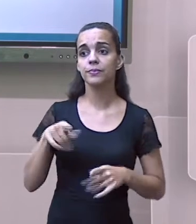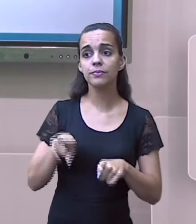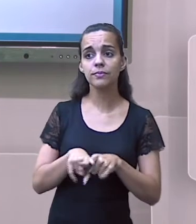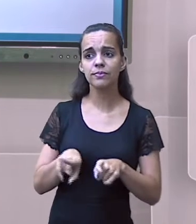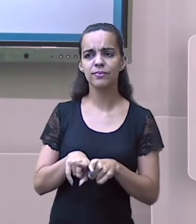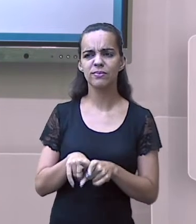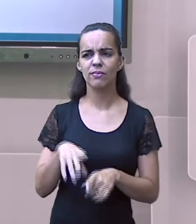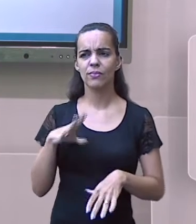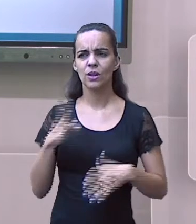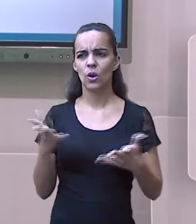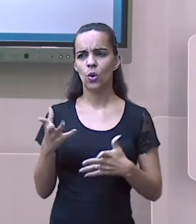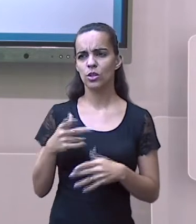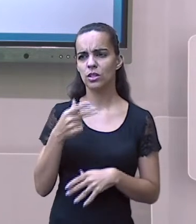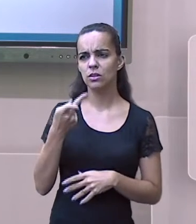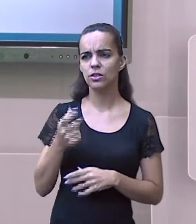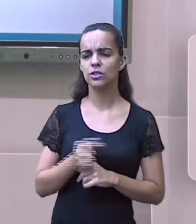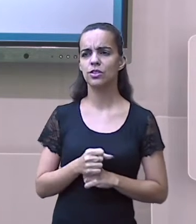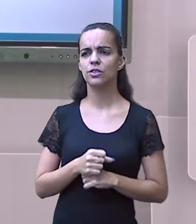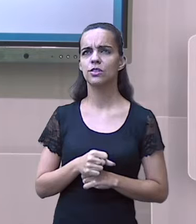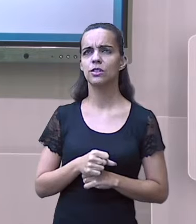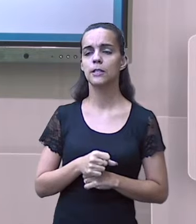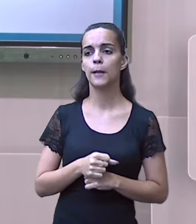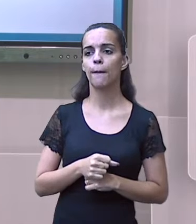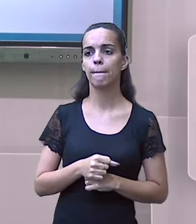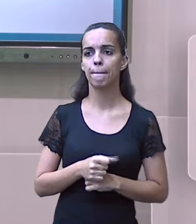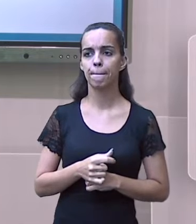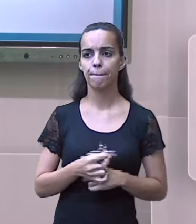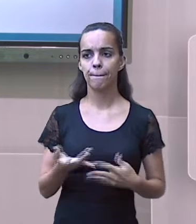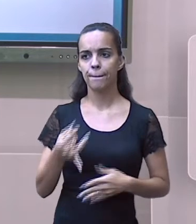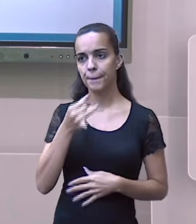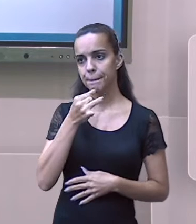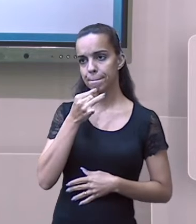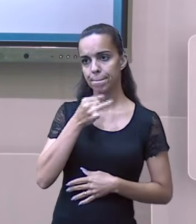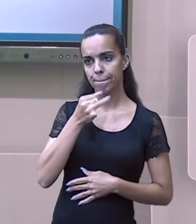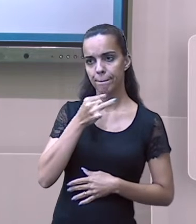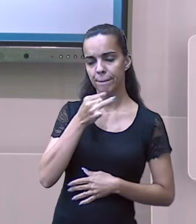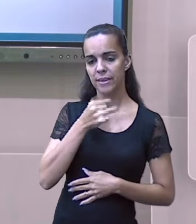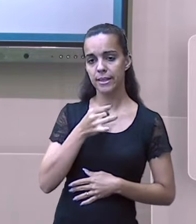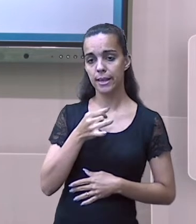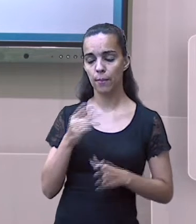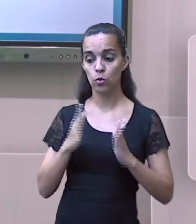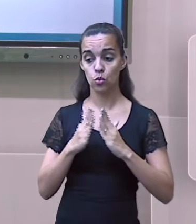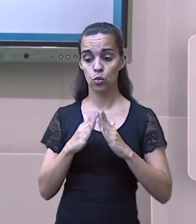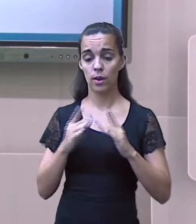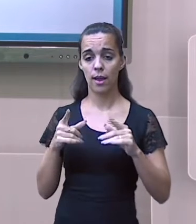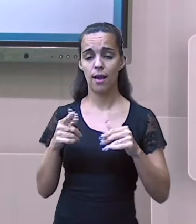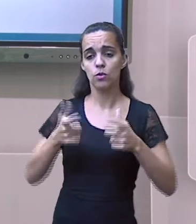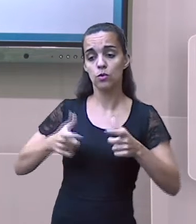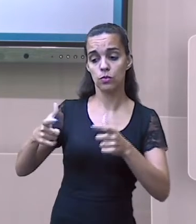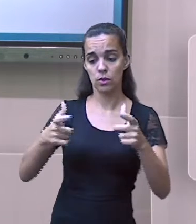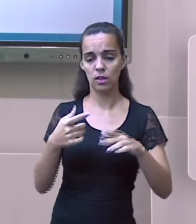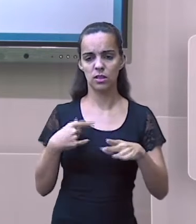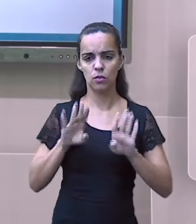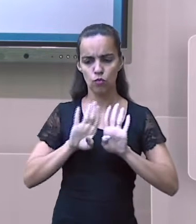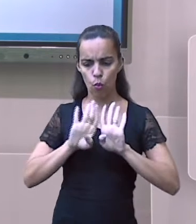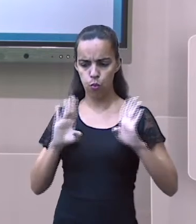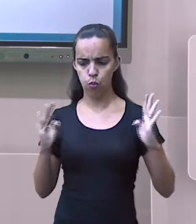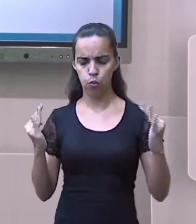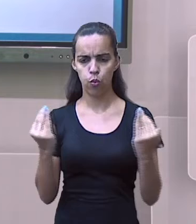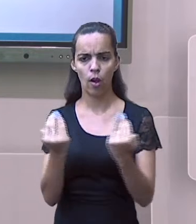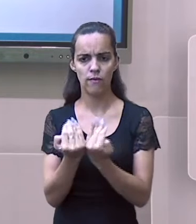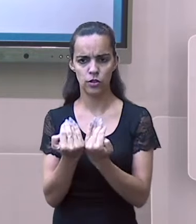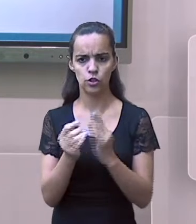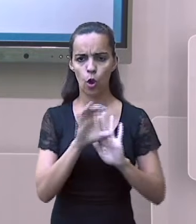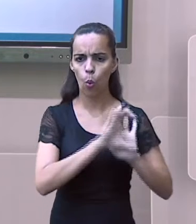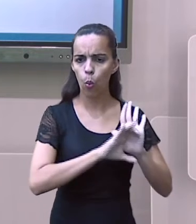chamado aí atualmente uma moda, são os condomínios fechados. O que é um condomínio fechado? Então,